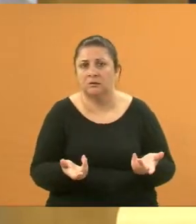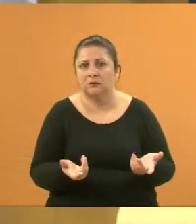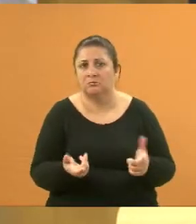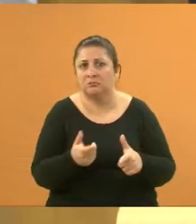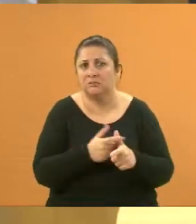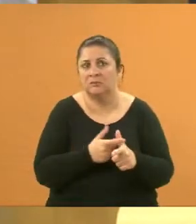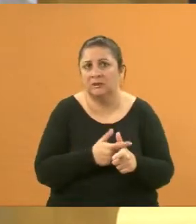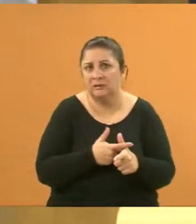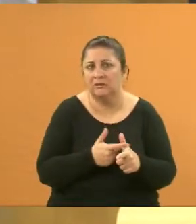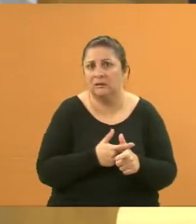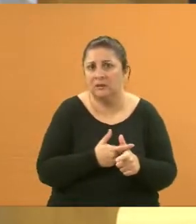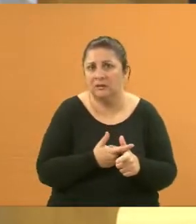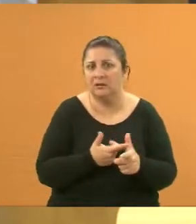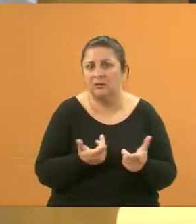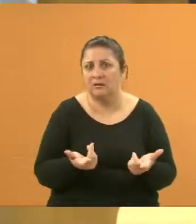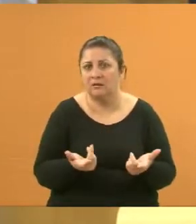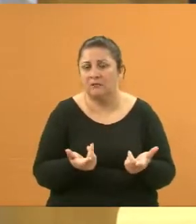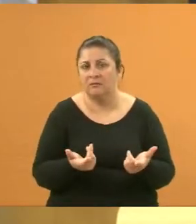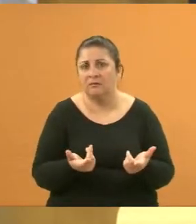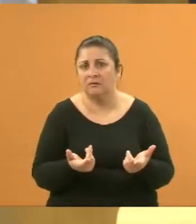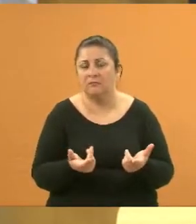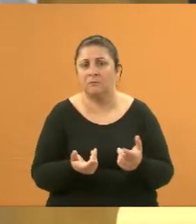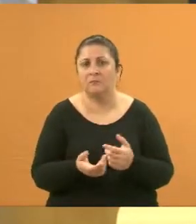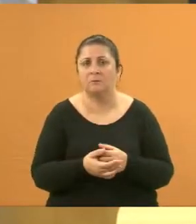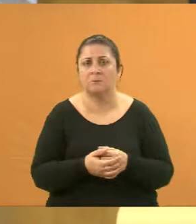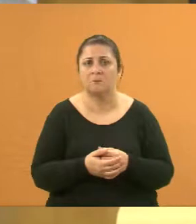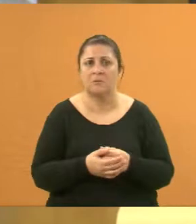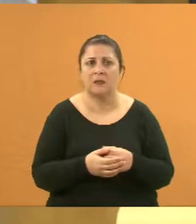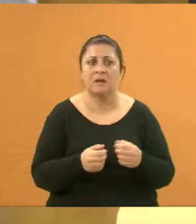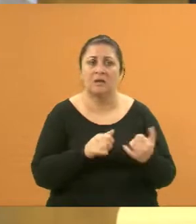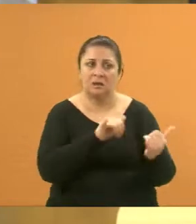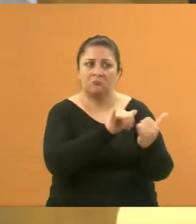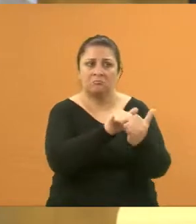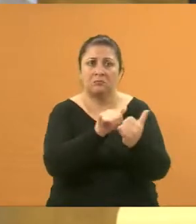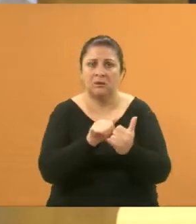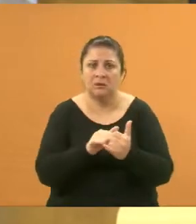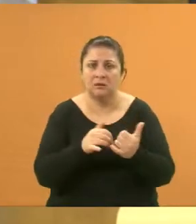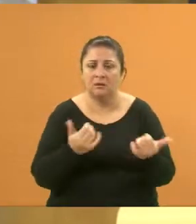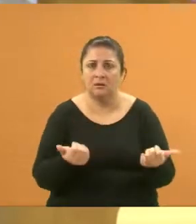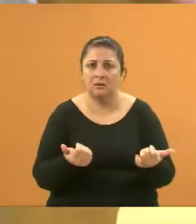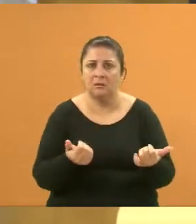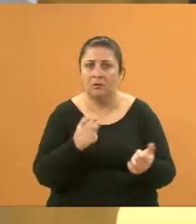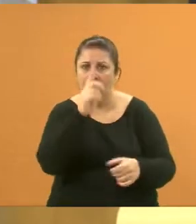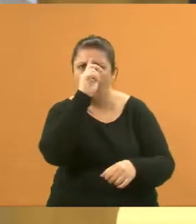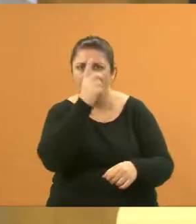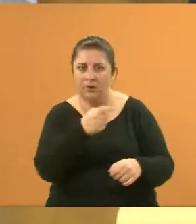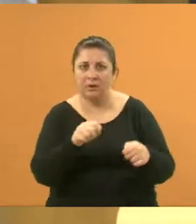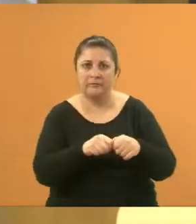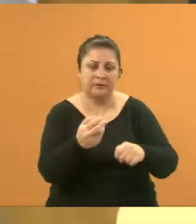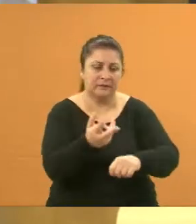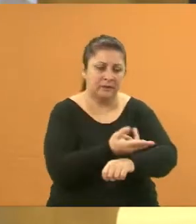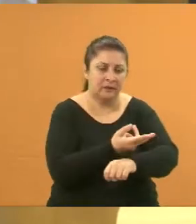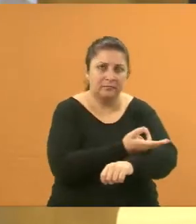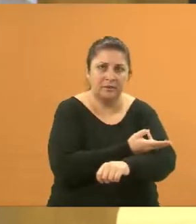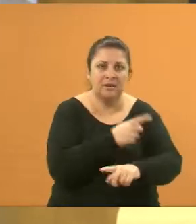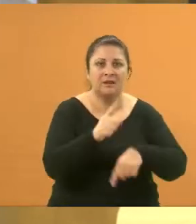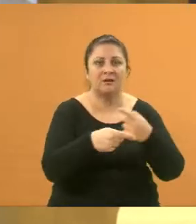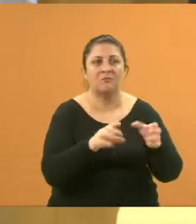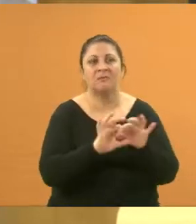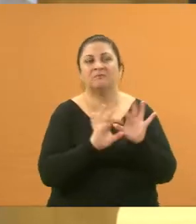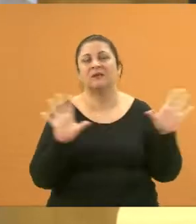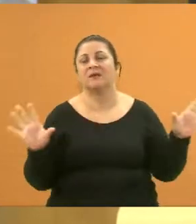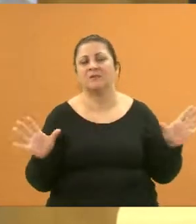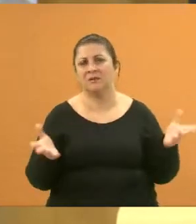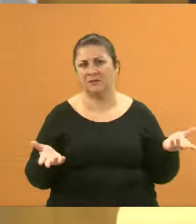alguns milhares de reais aí, e você dá essa anistia, ele é obrigado a fazer a capina e depois não capina mais e ficou livre da